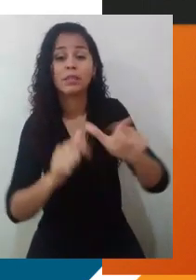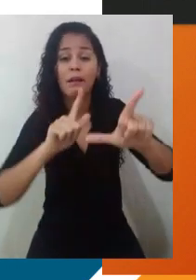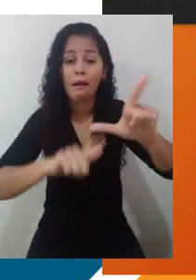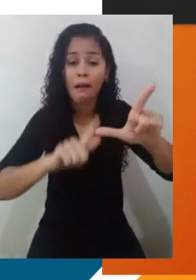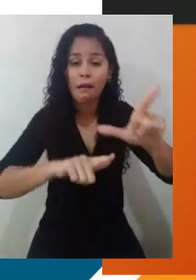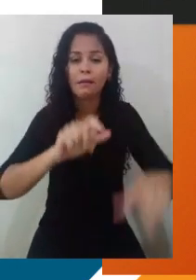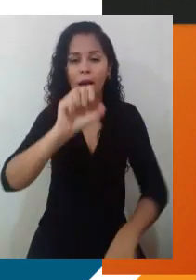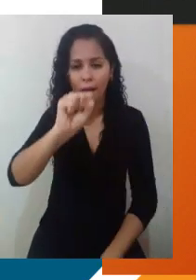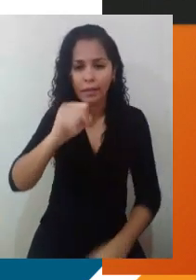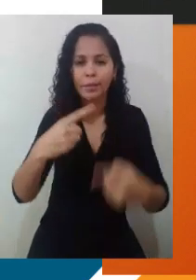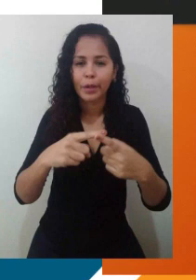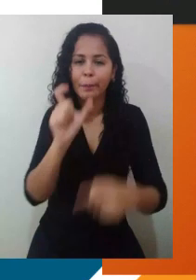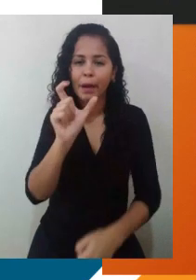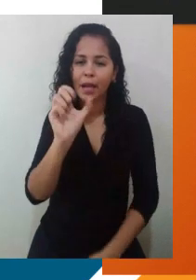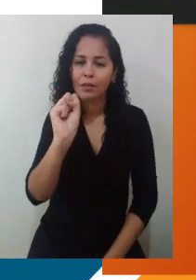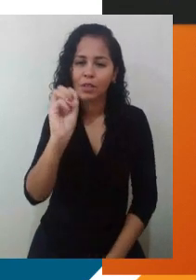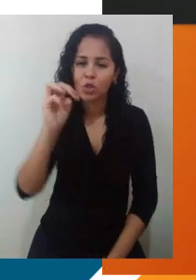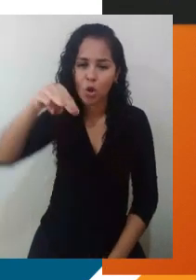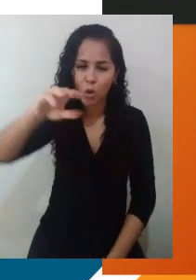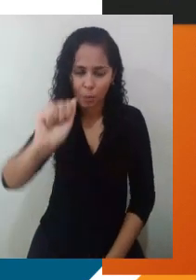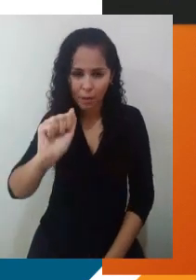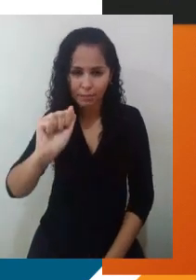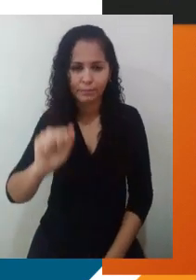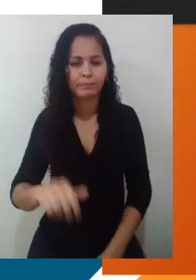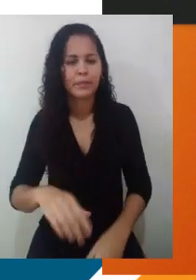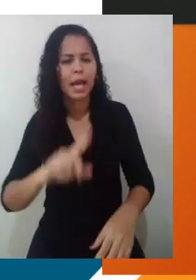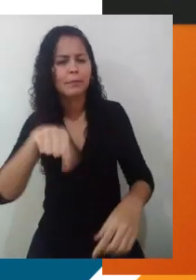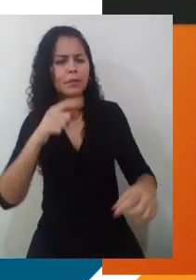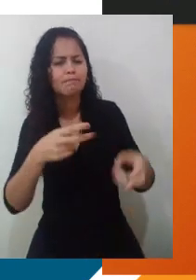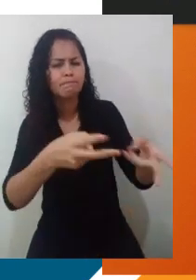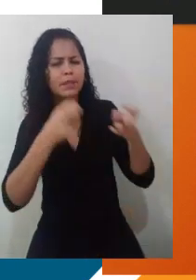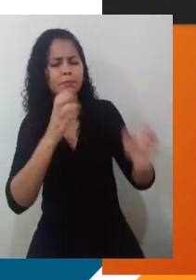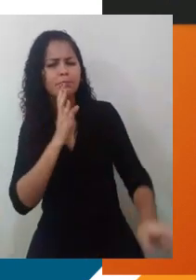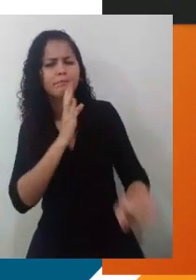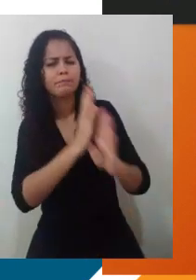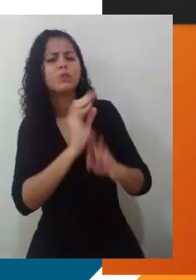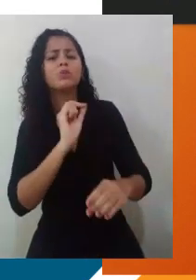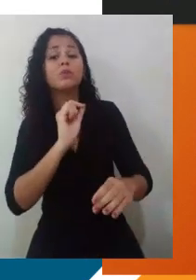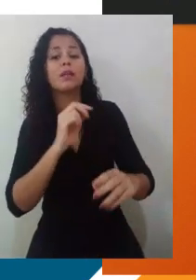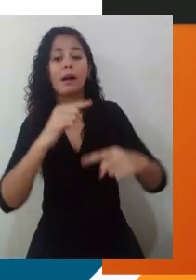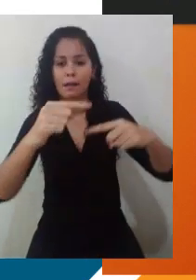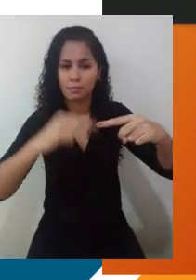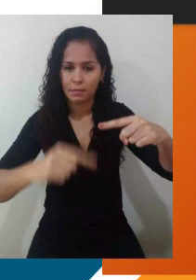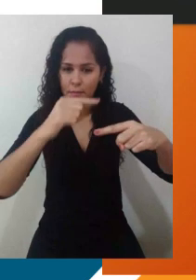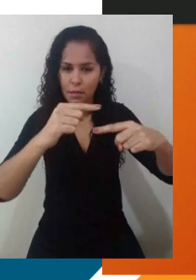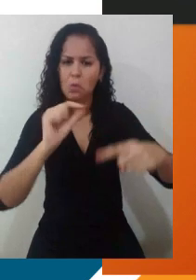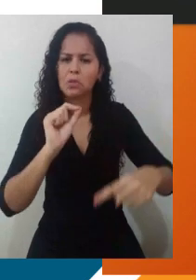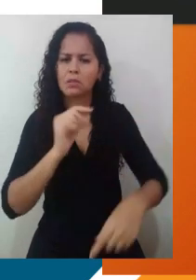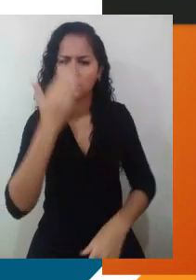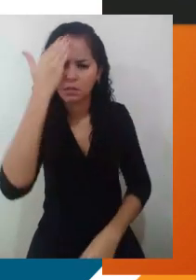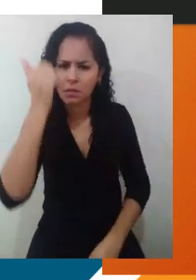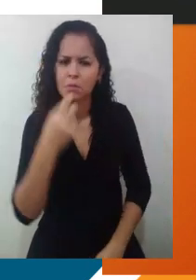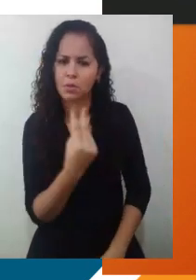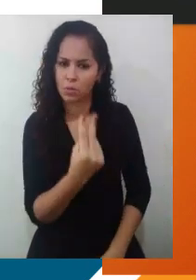primeira letra da palavra soma. Em seguida, nós vamos identificar qual é a razão dessa progressão geométrica. E a gente percebe que a